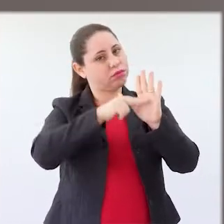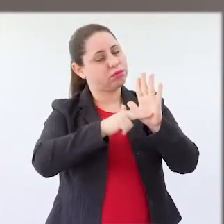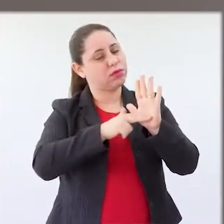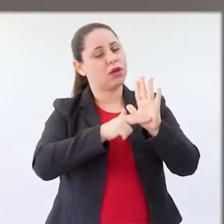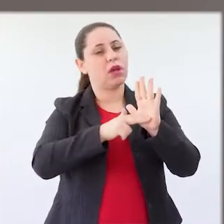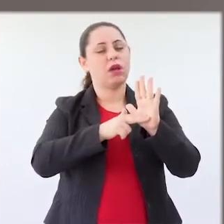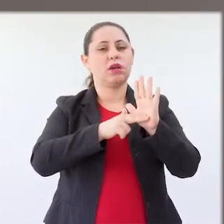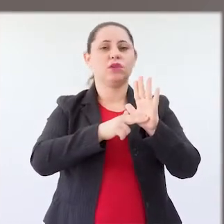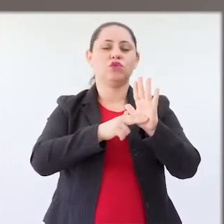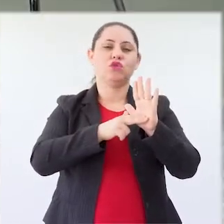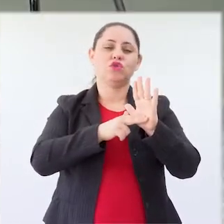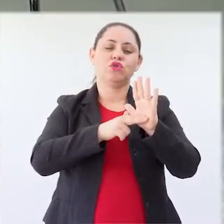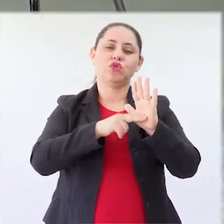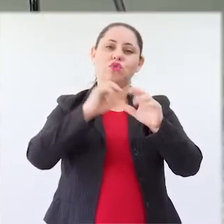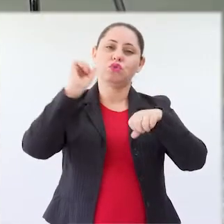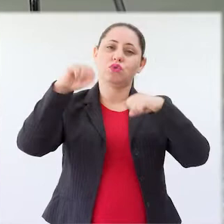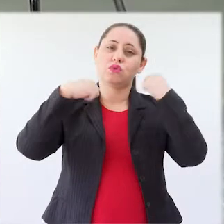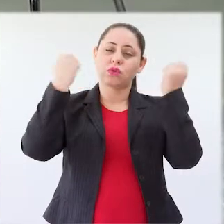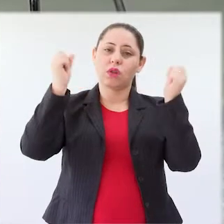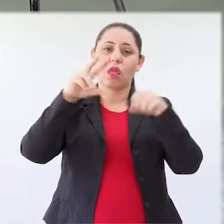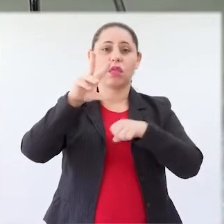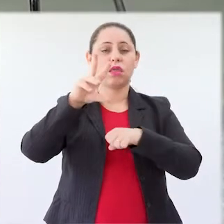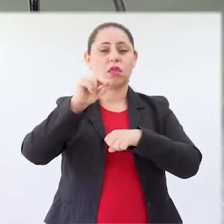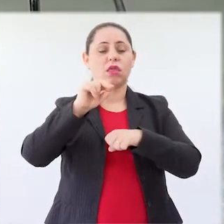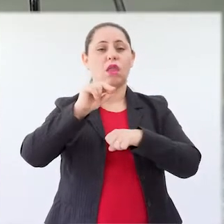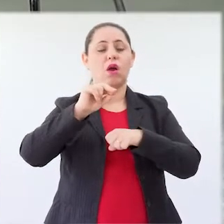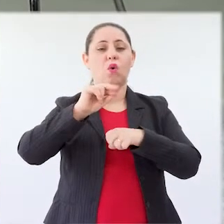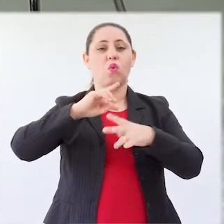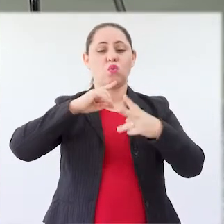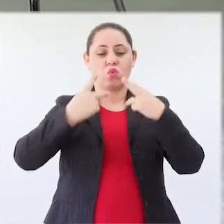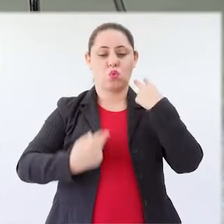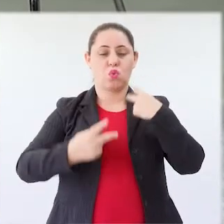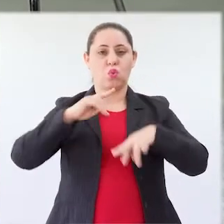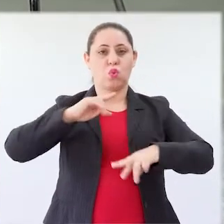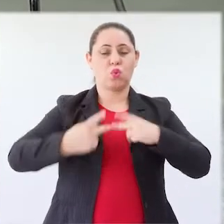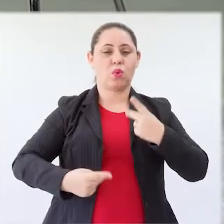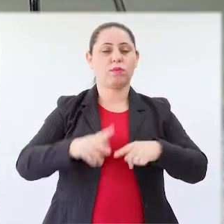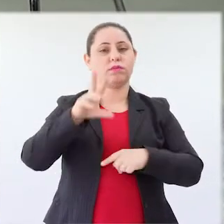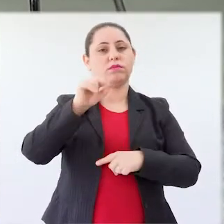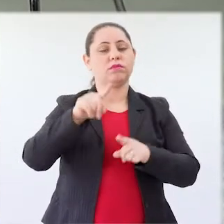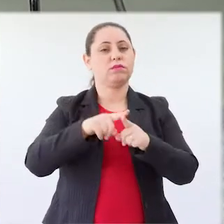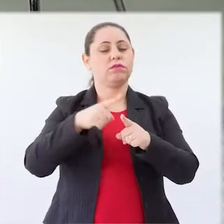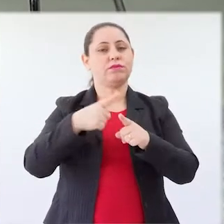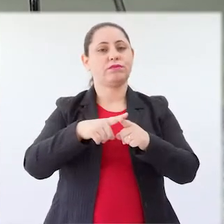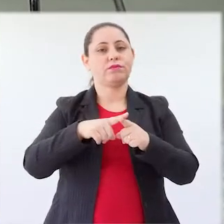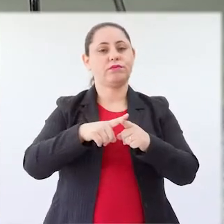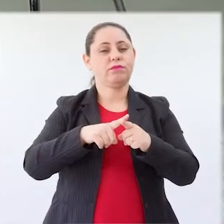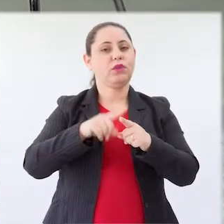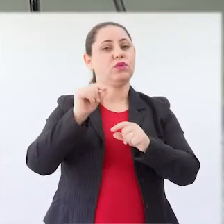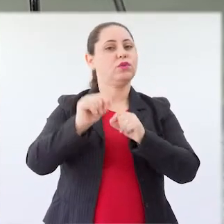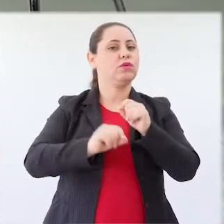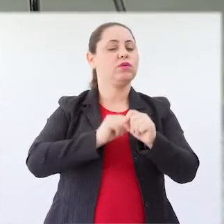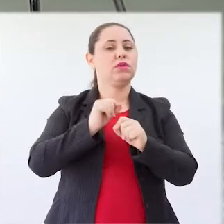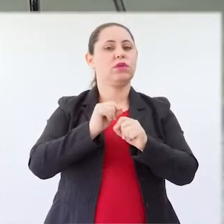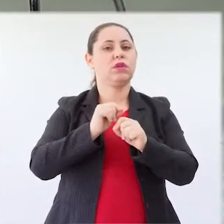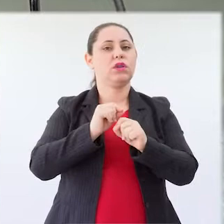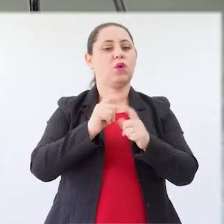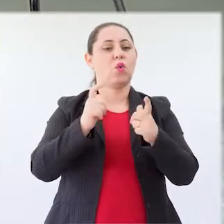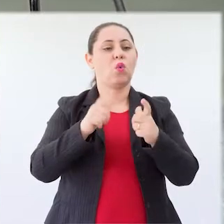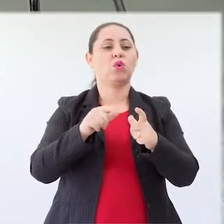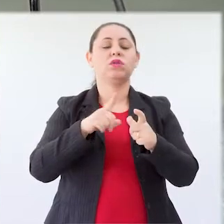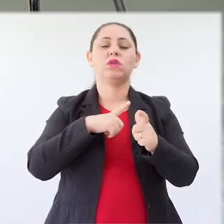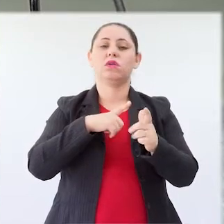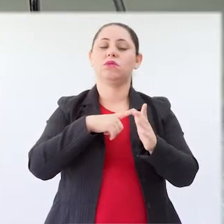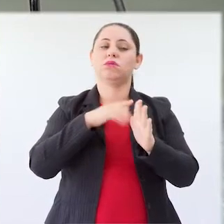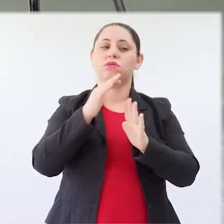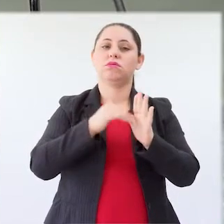de atividade metabólica, né? Não com a questão hormonal, que aí eu acho que já foge da questão onde eu abordo,